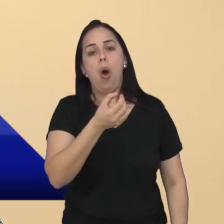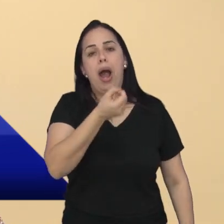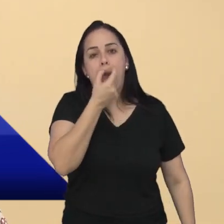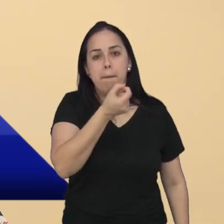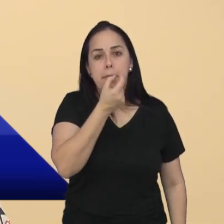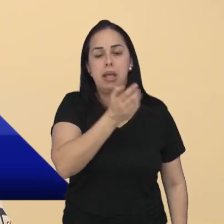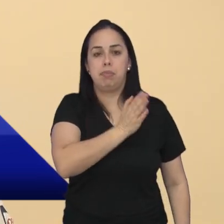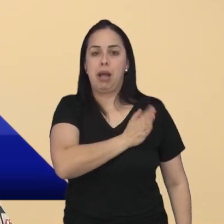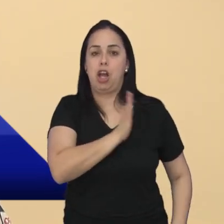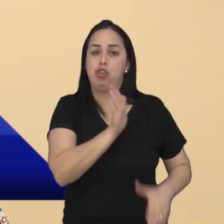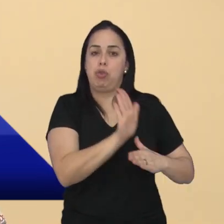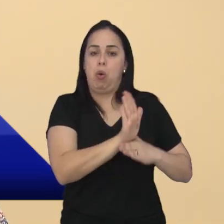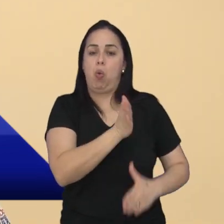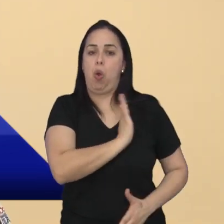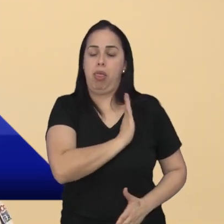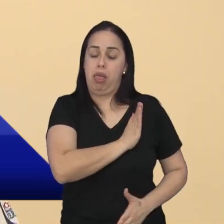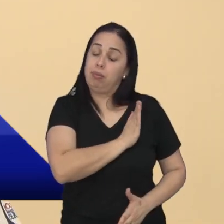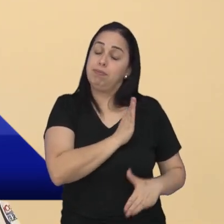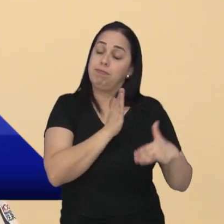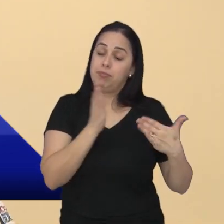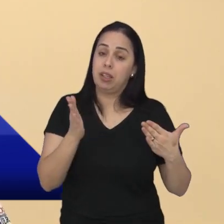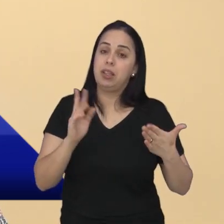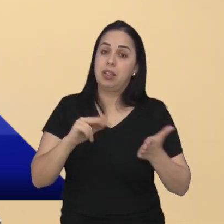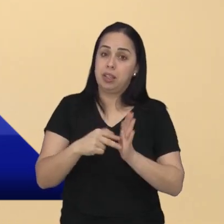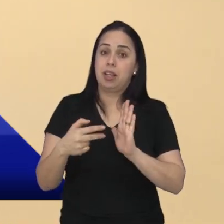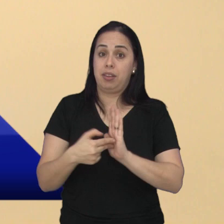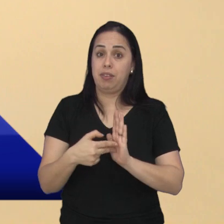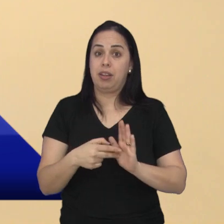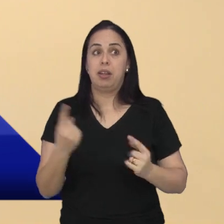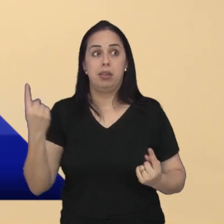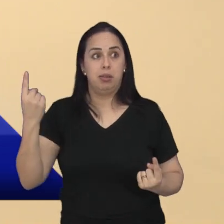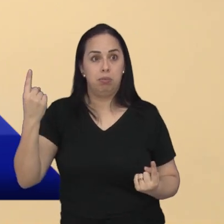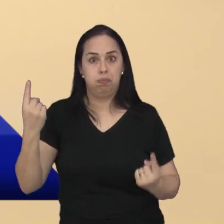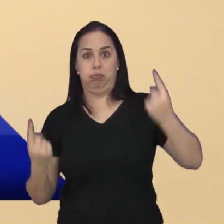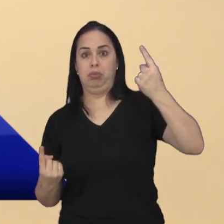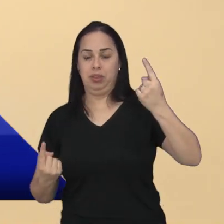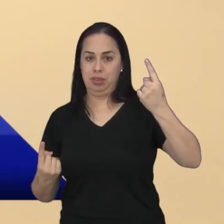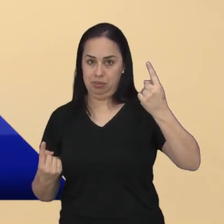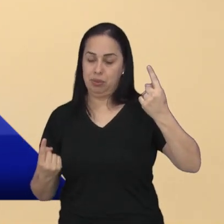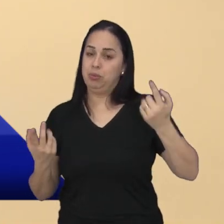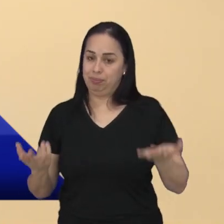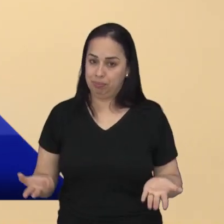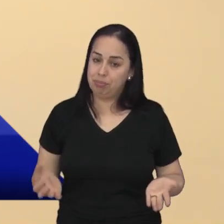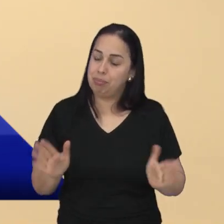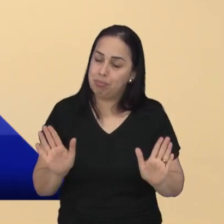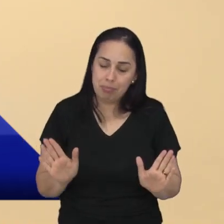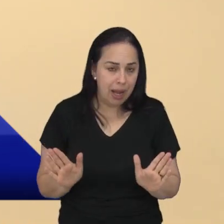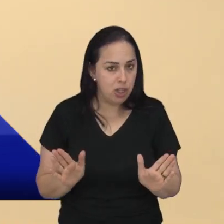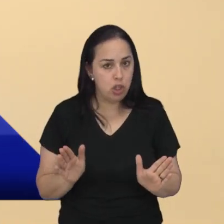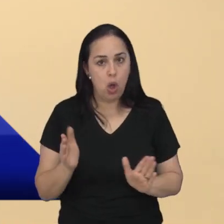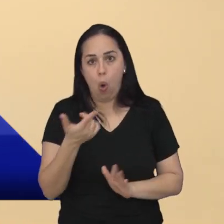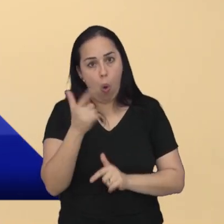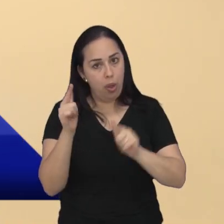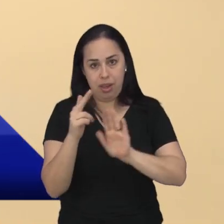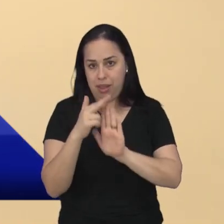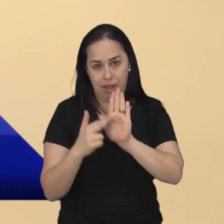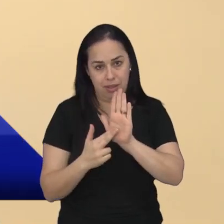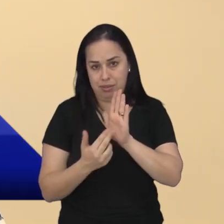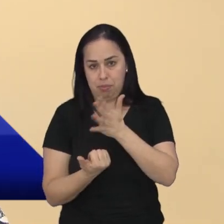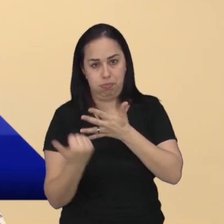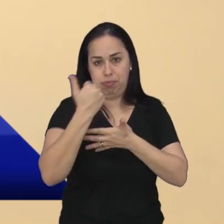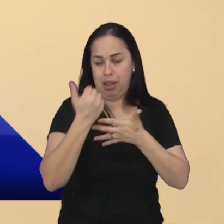ainda carregado em outra pessoa. E que esta medida possa, de fato, ajudar quem precisa. E a gente continua